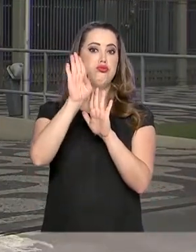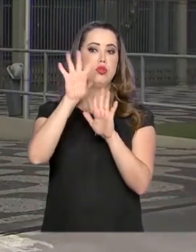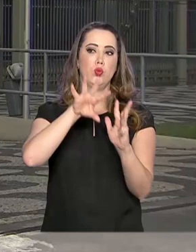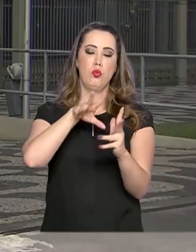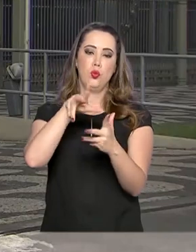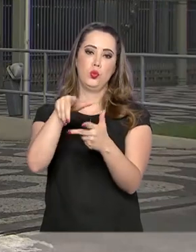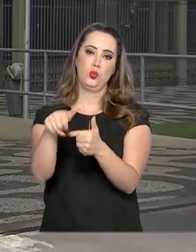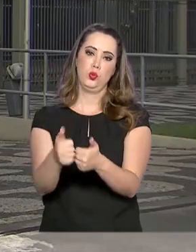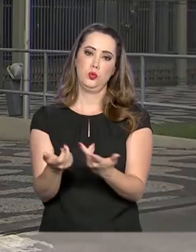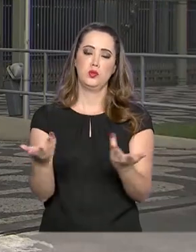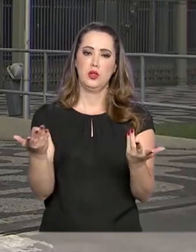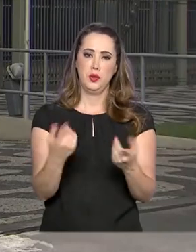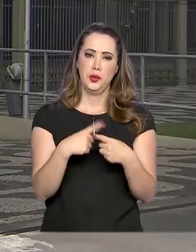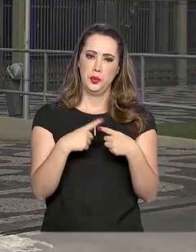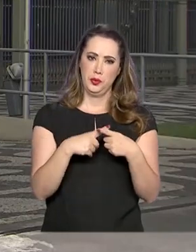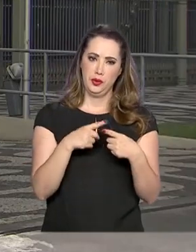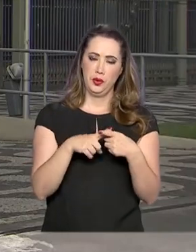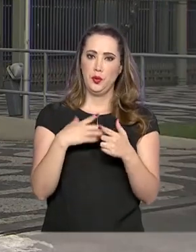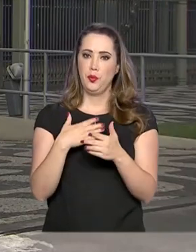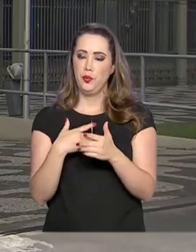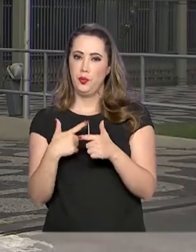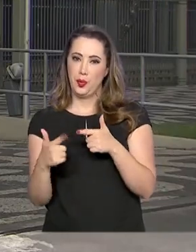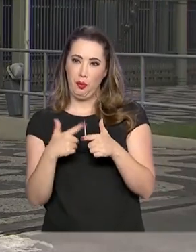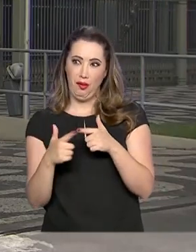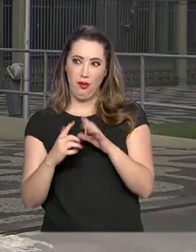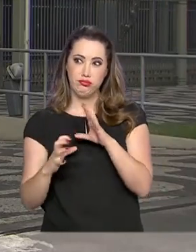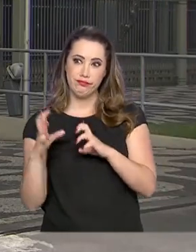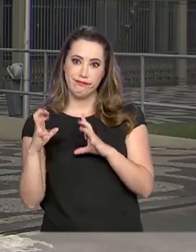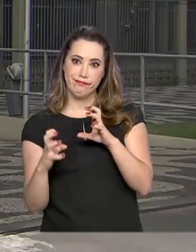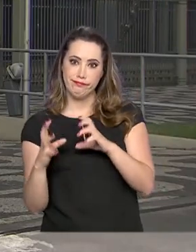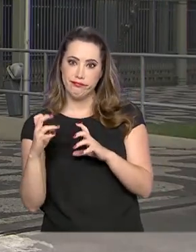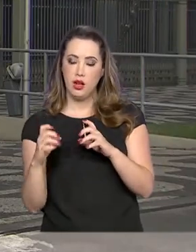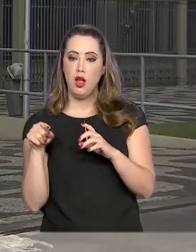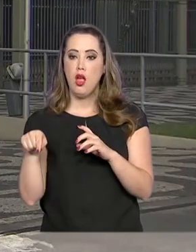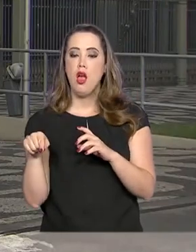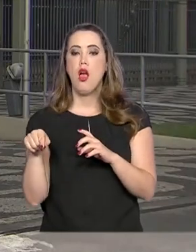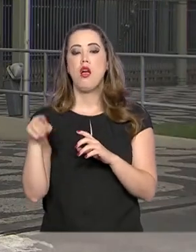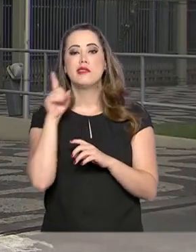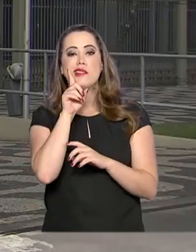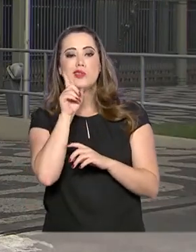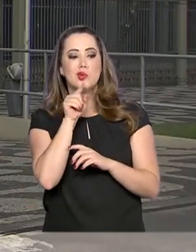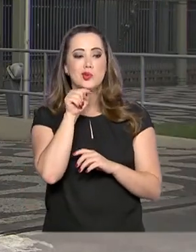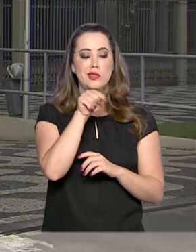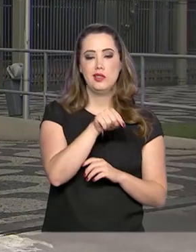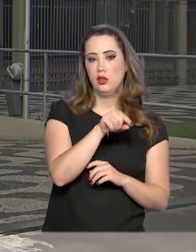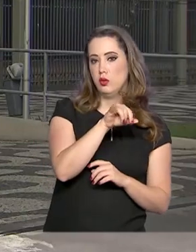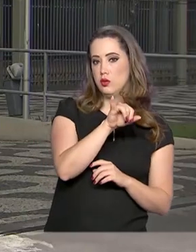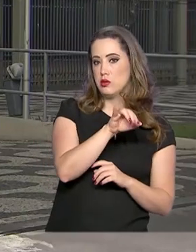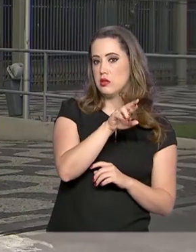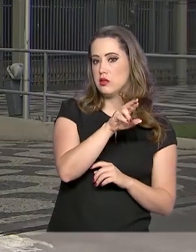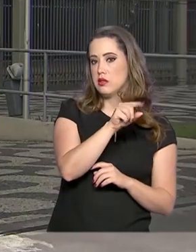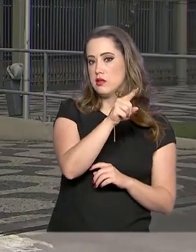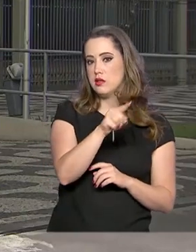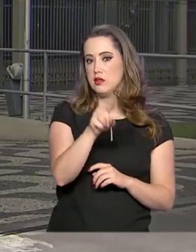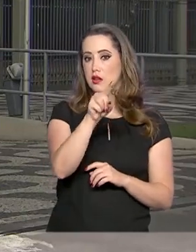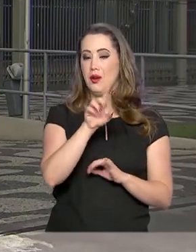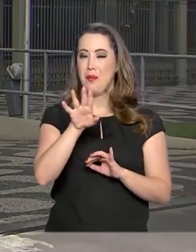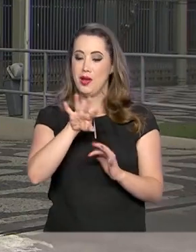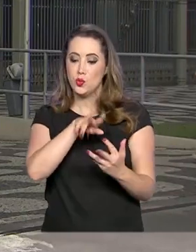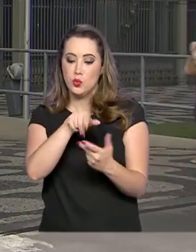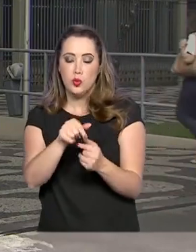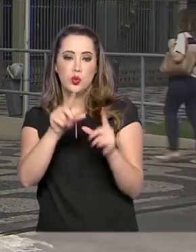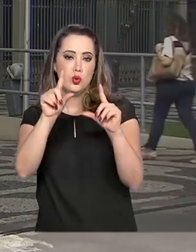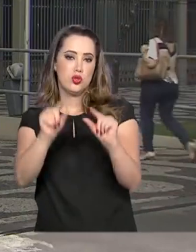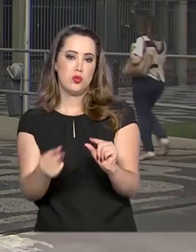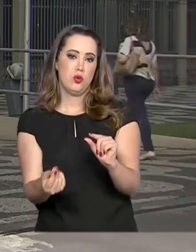internacional de petróleo, por causa do início da tensão entre os Estados Unidos e o Irã. Como o preço no mercado estrangeiro caiu, os